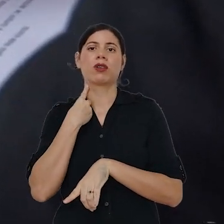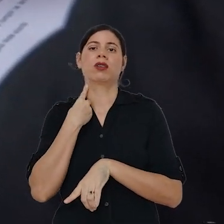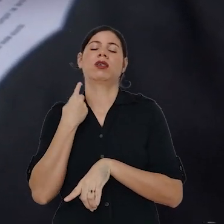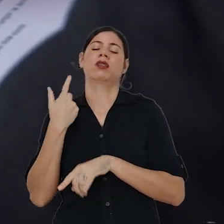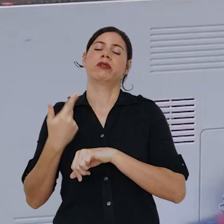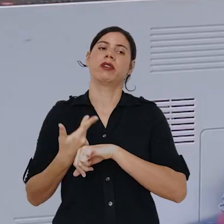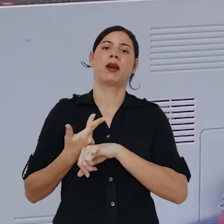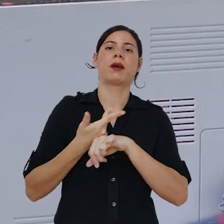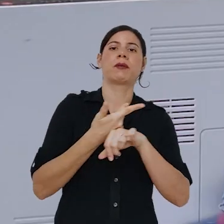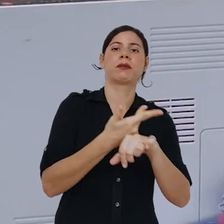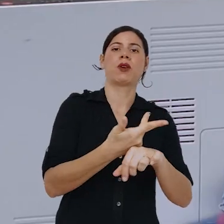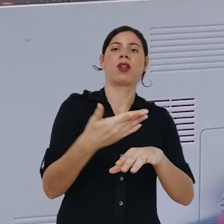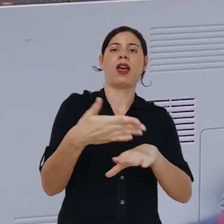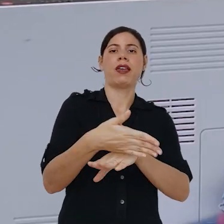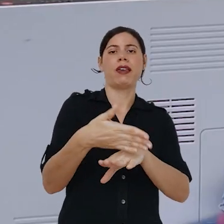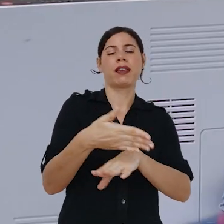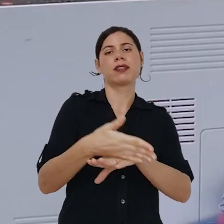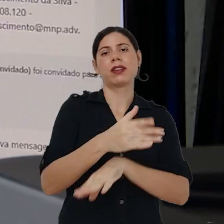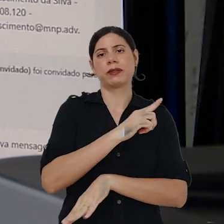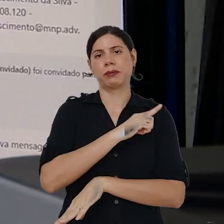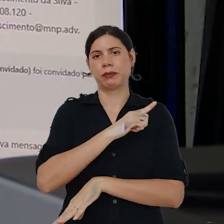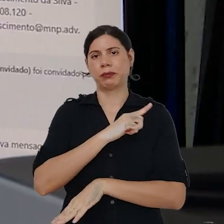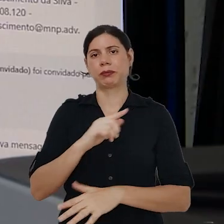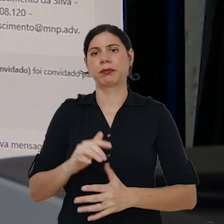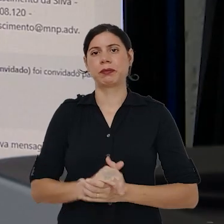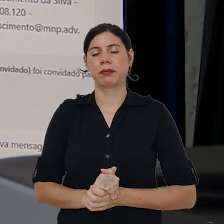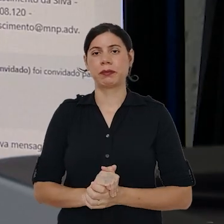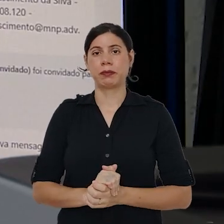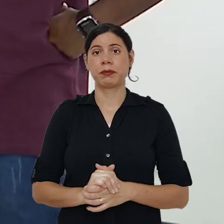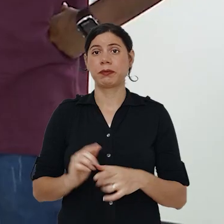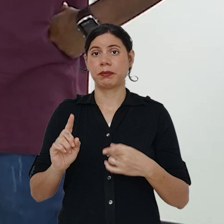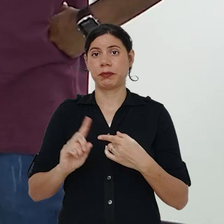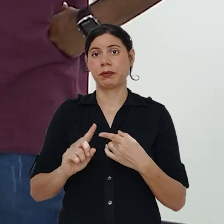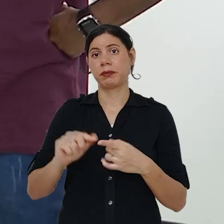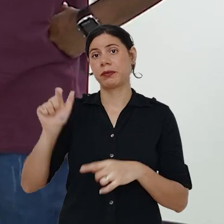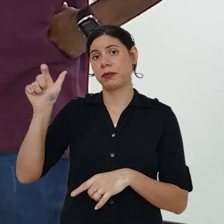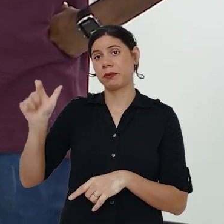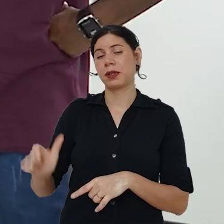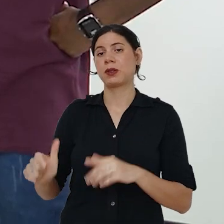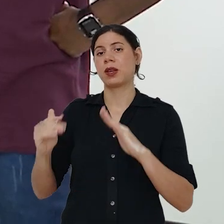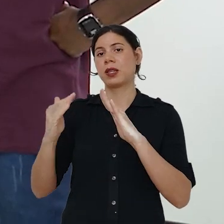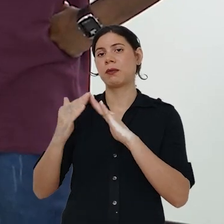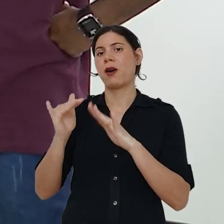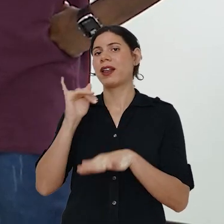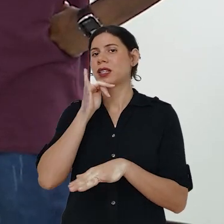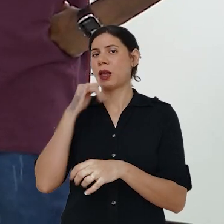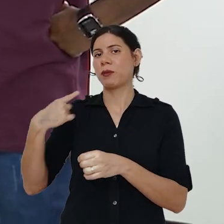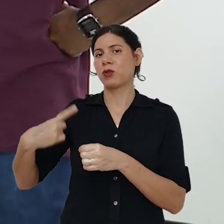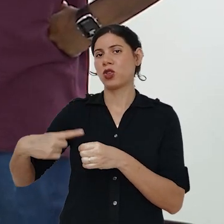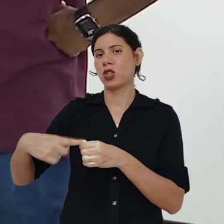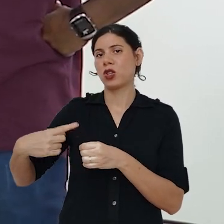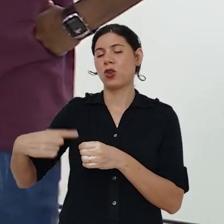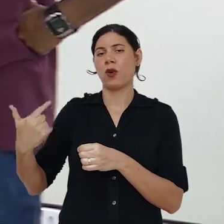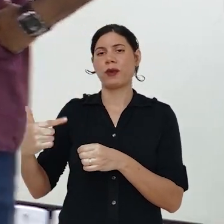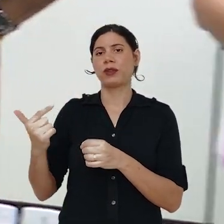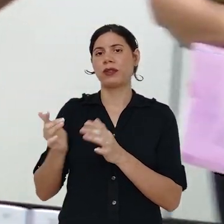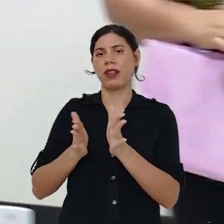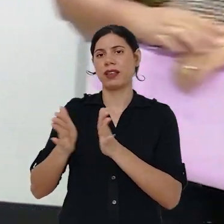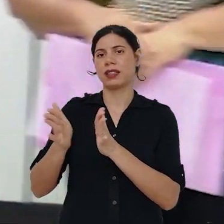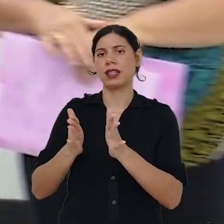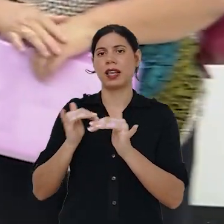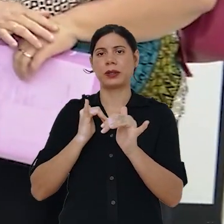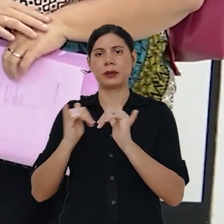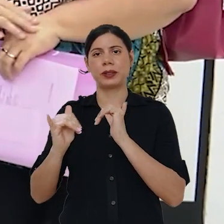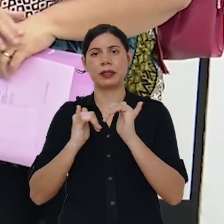ou a parte poderá ter acesso a essa estrutura digital. Assim, uma pessoa que mora no interior e não tem